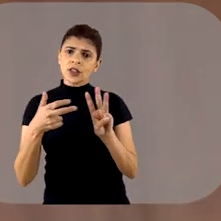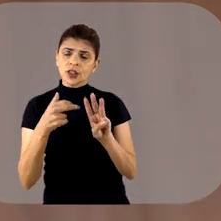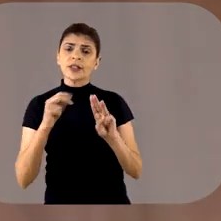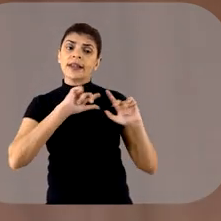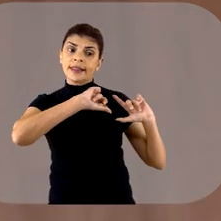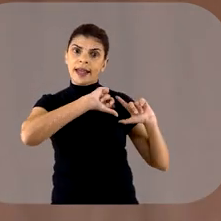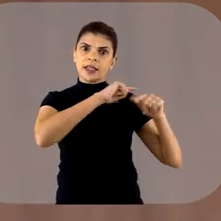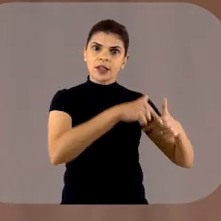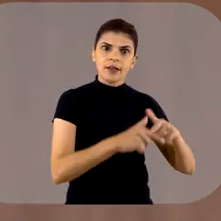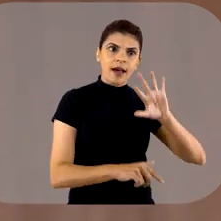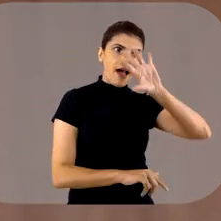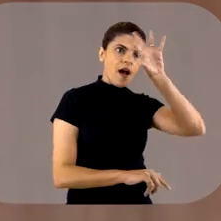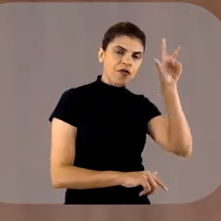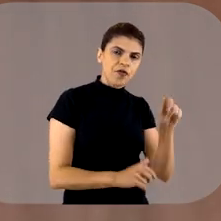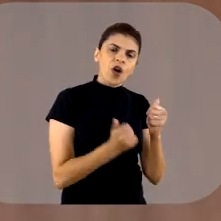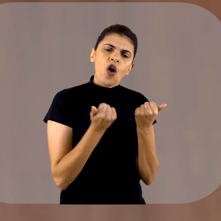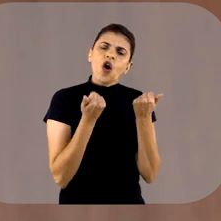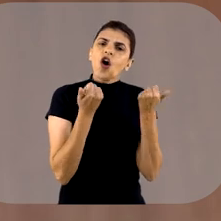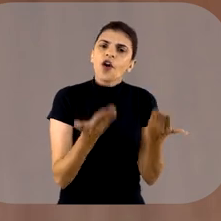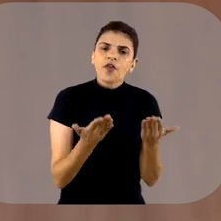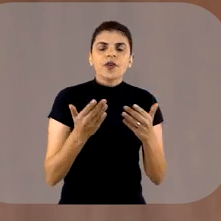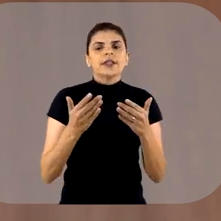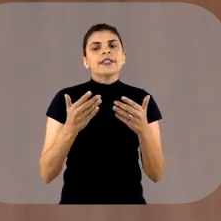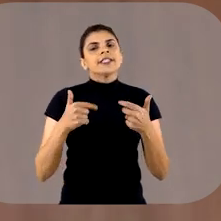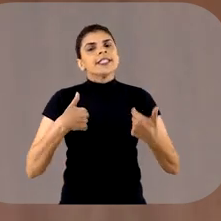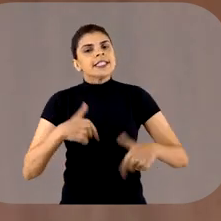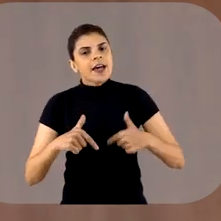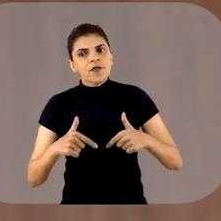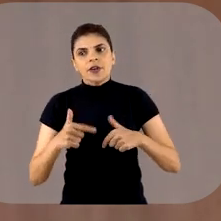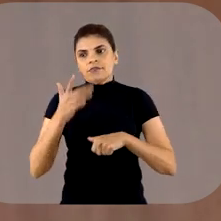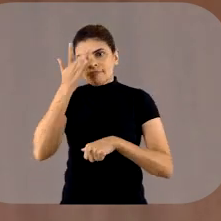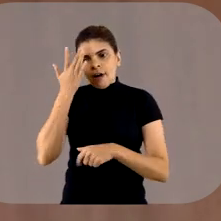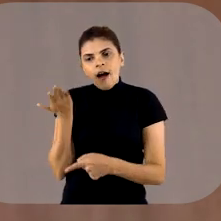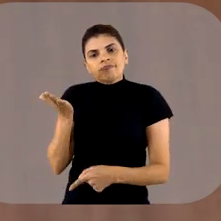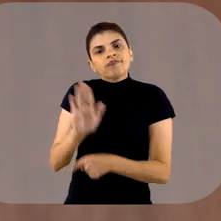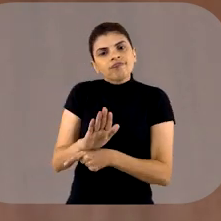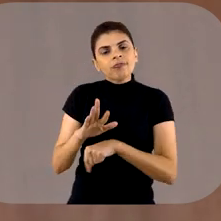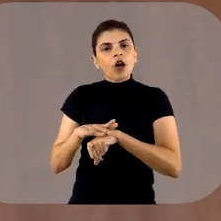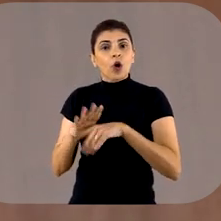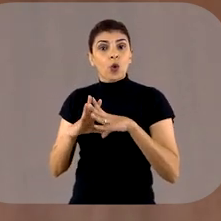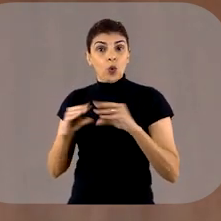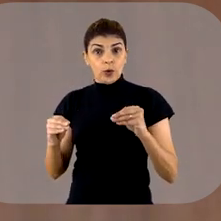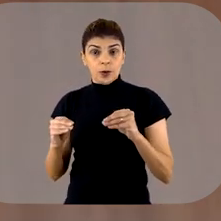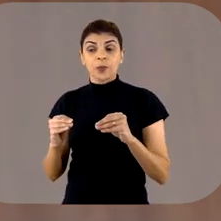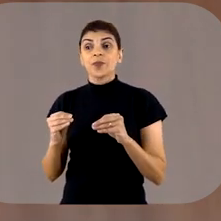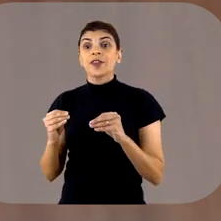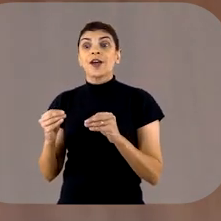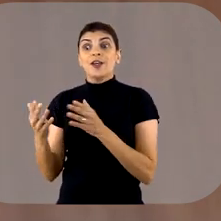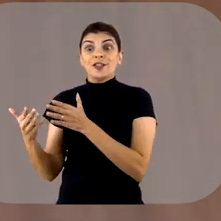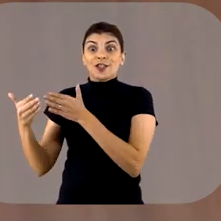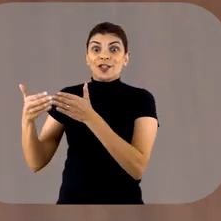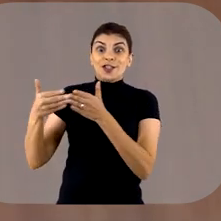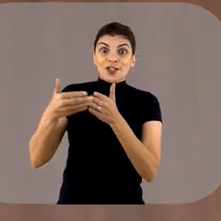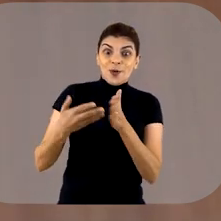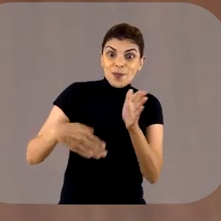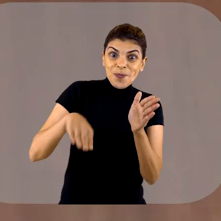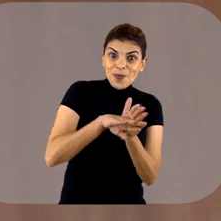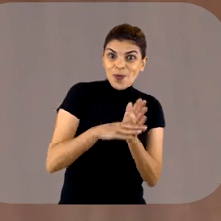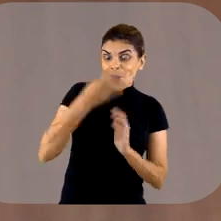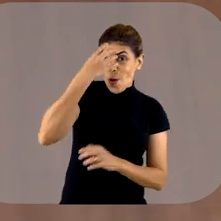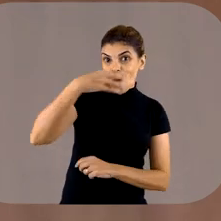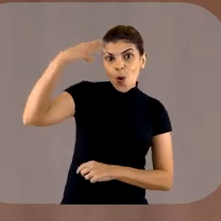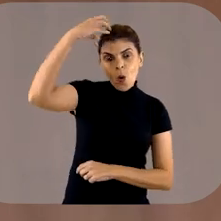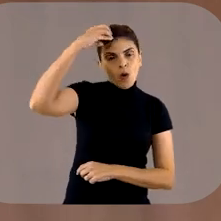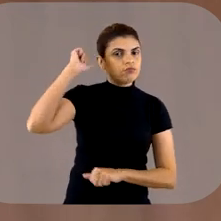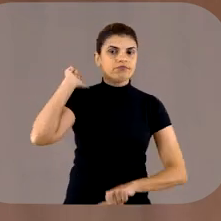diferenciadas e e ofertava ampo serviço para pro Grosso da população então a chegada aqui da da